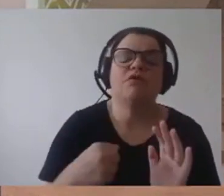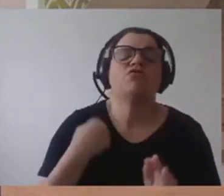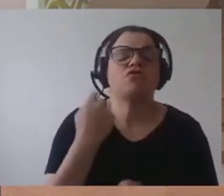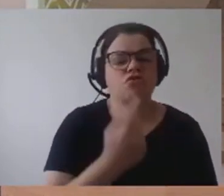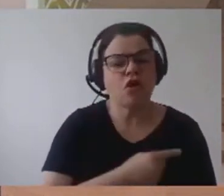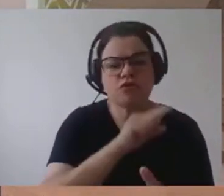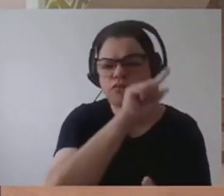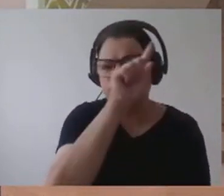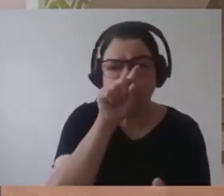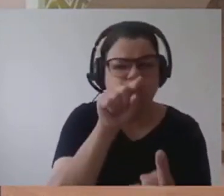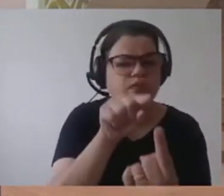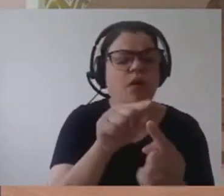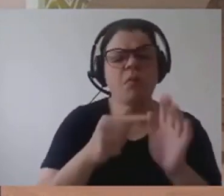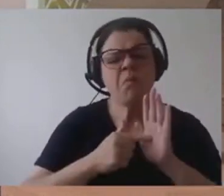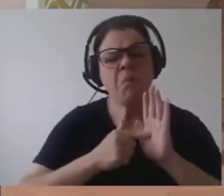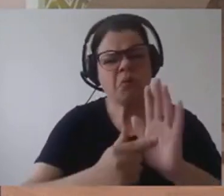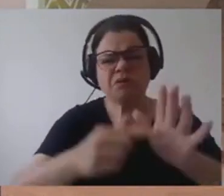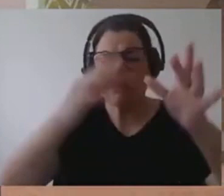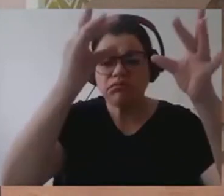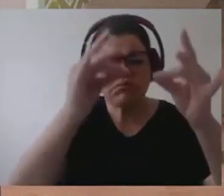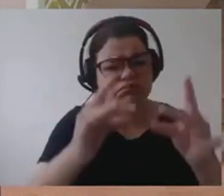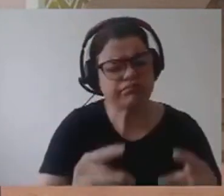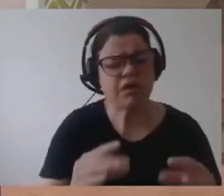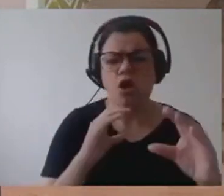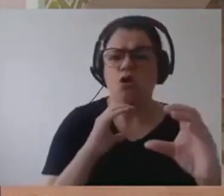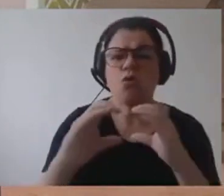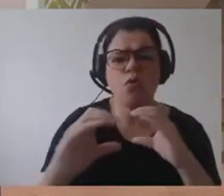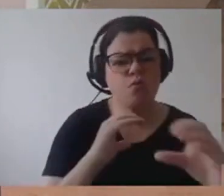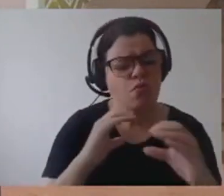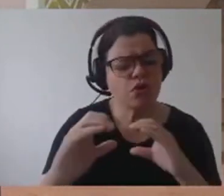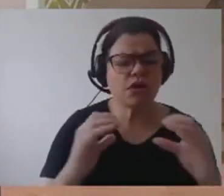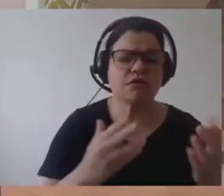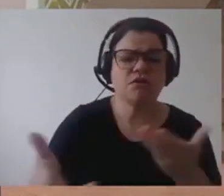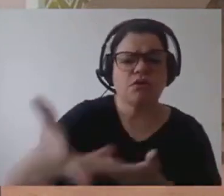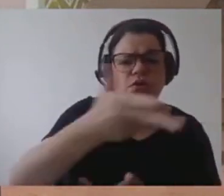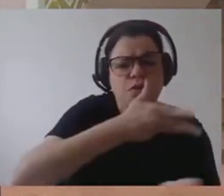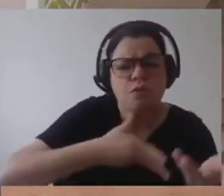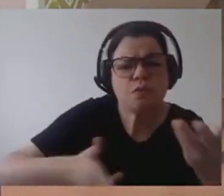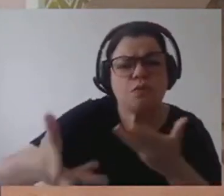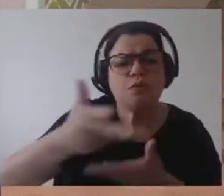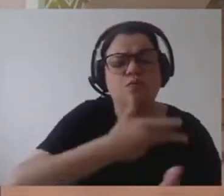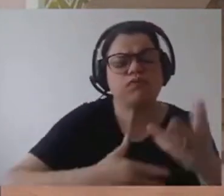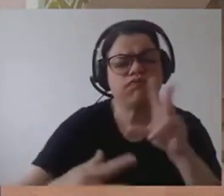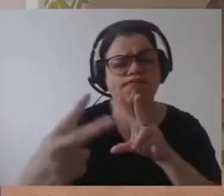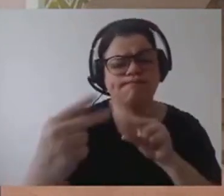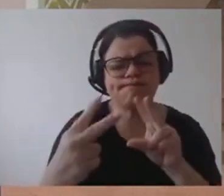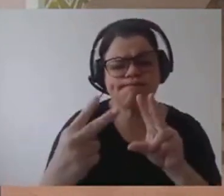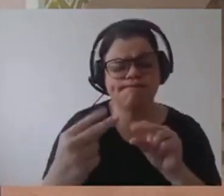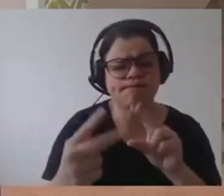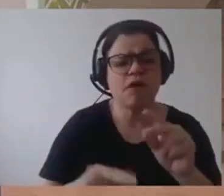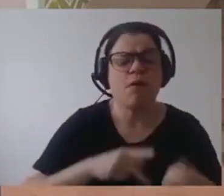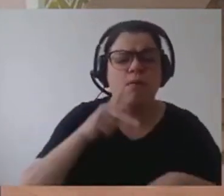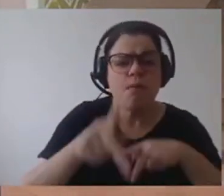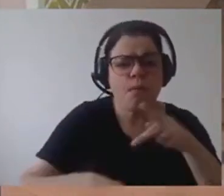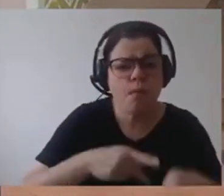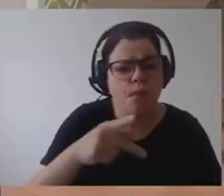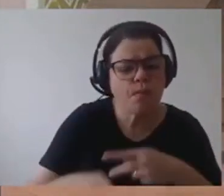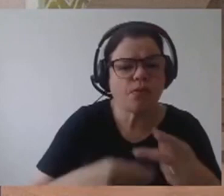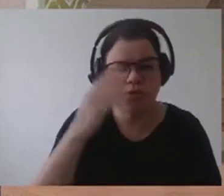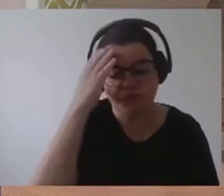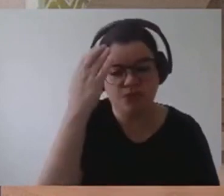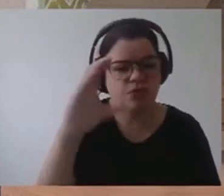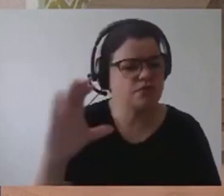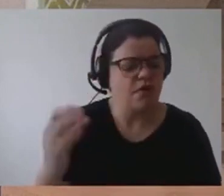trans por comunicação e por diálogo com toda a população e com certeza é um estímulo uma